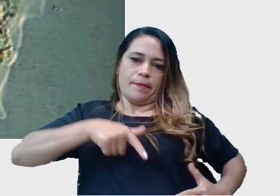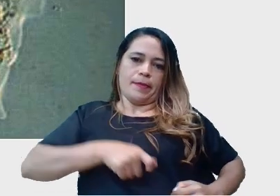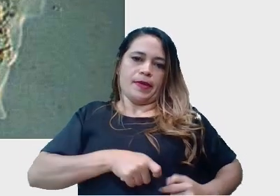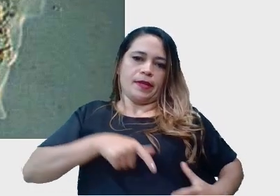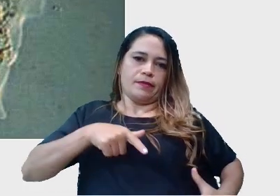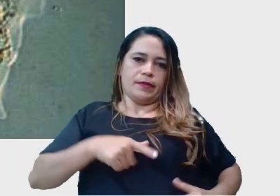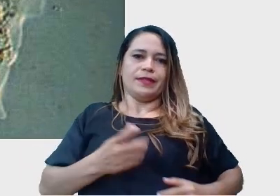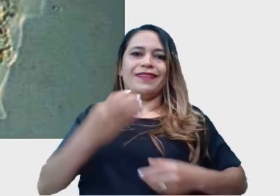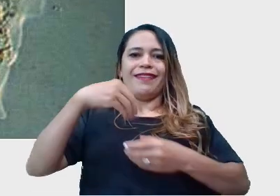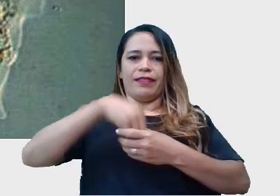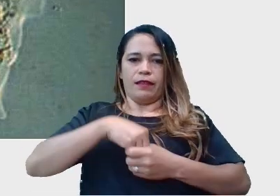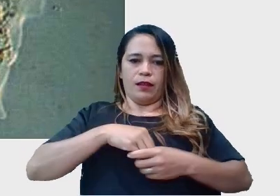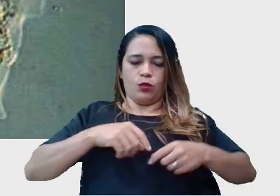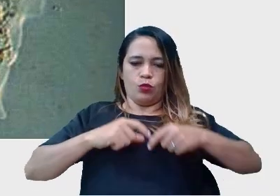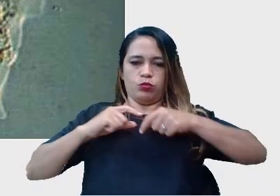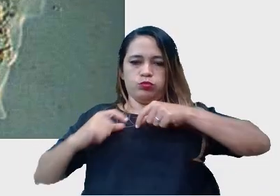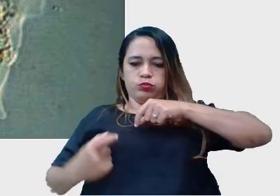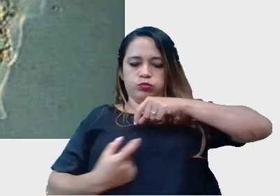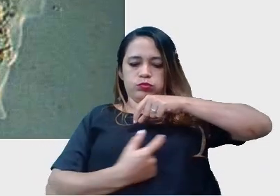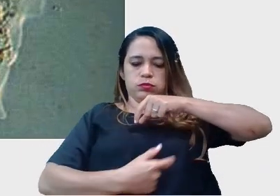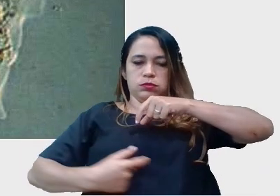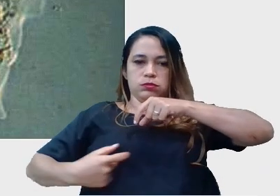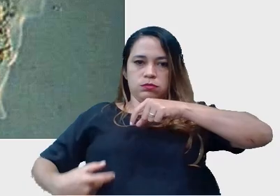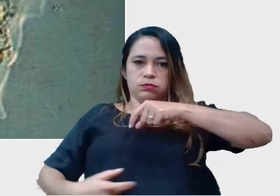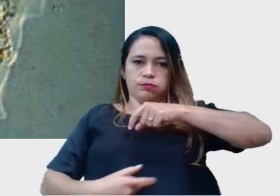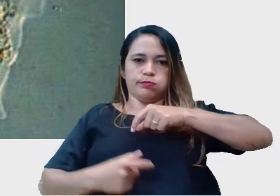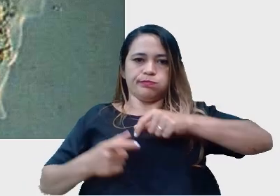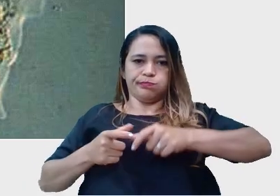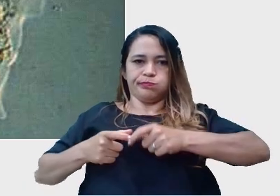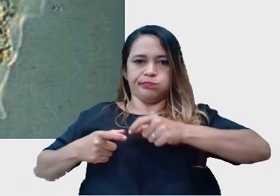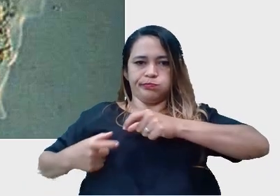nosso intestino grosso. E como é um parasita do nosso